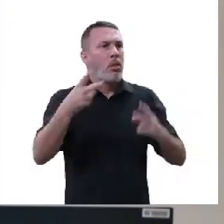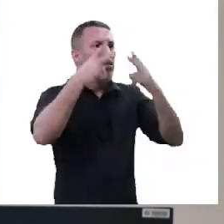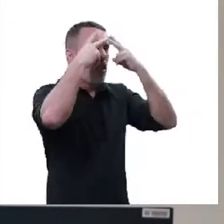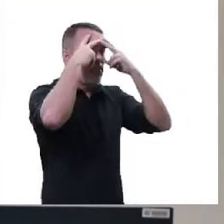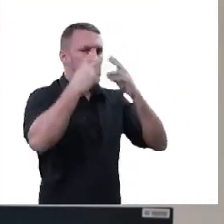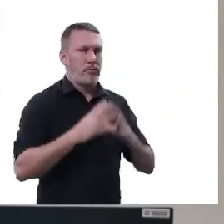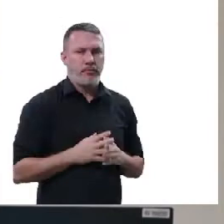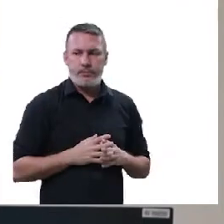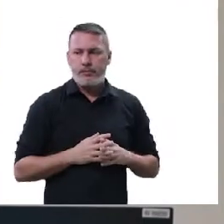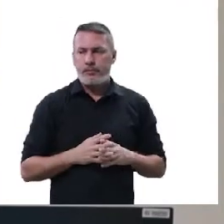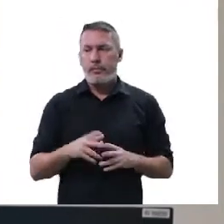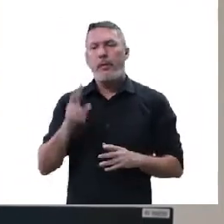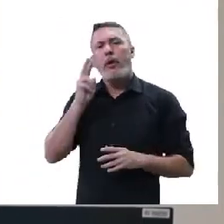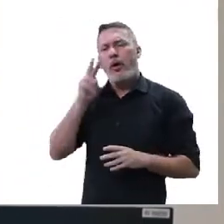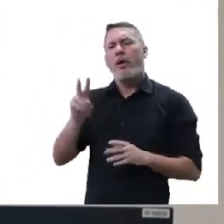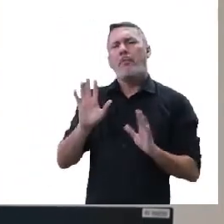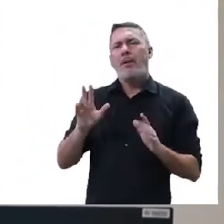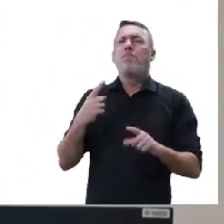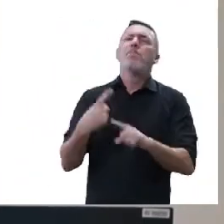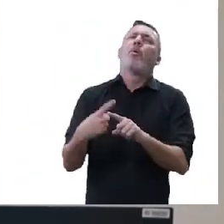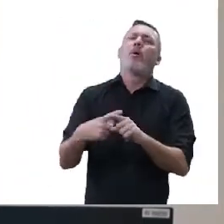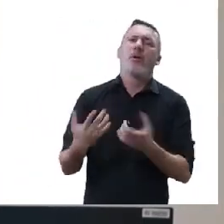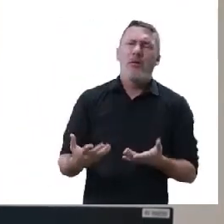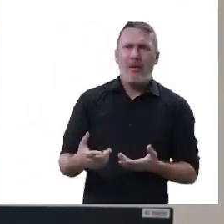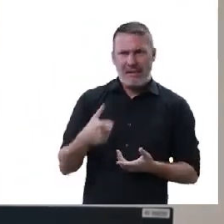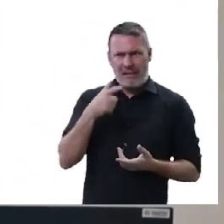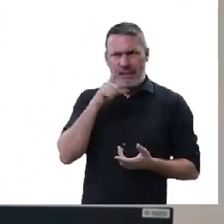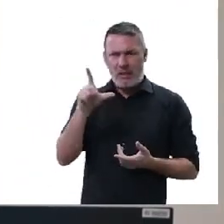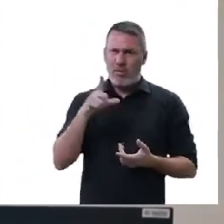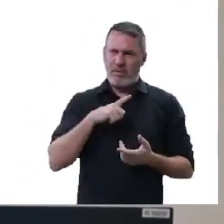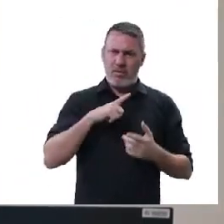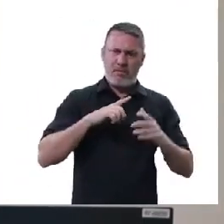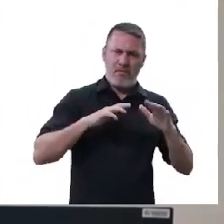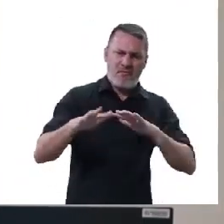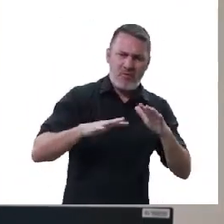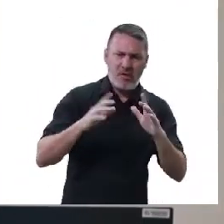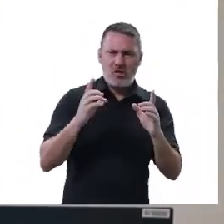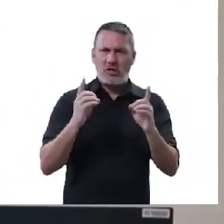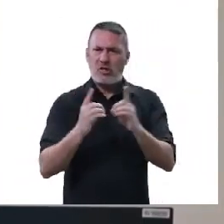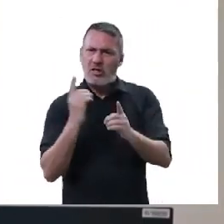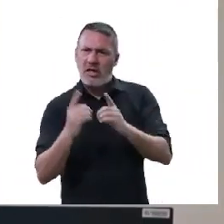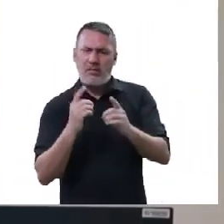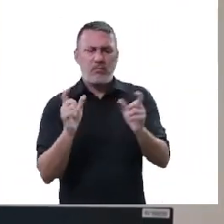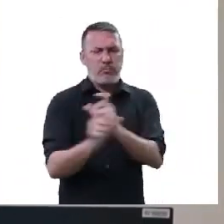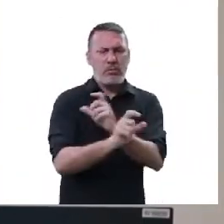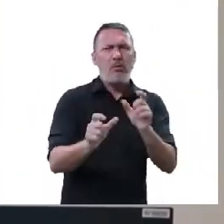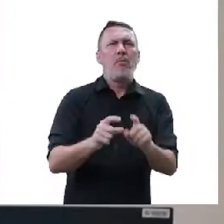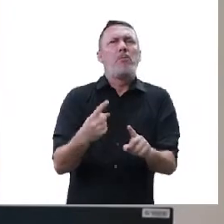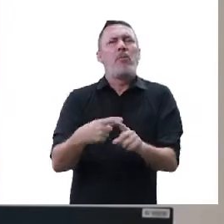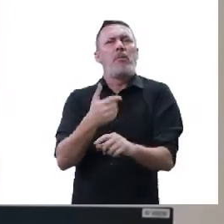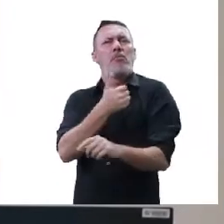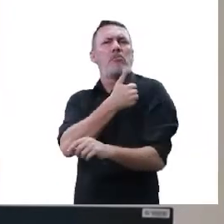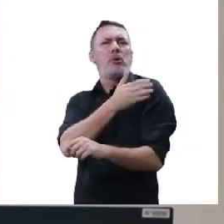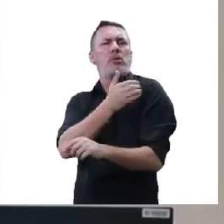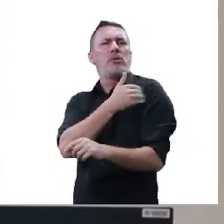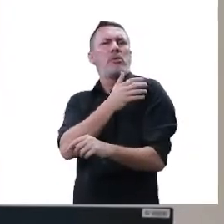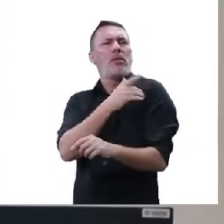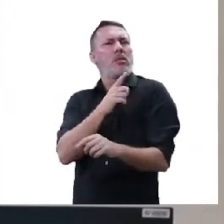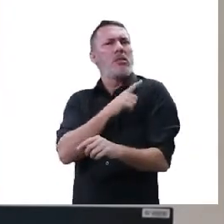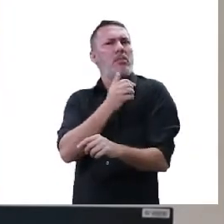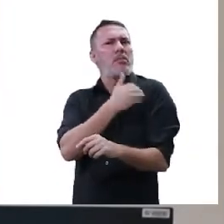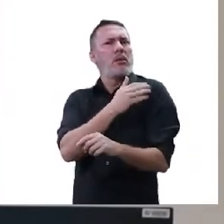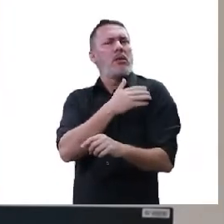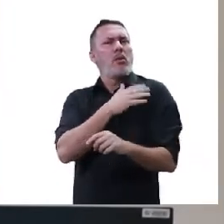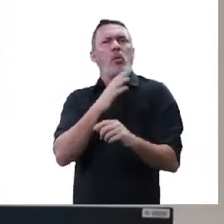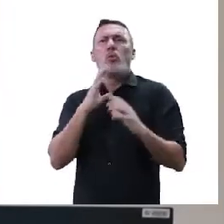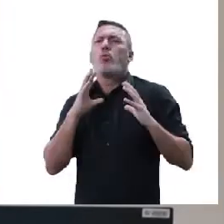pergunta, por quê? Se a nossa língua é dinâmica, né, ela está sempre adaptando, por que esse preconceito